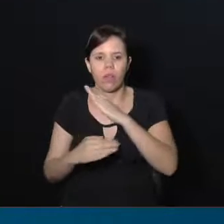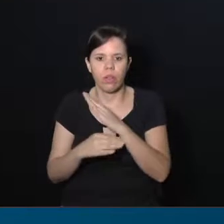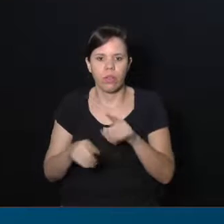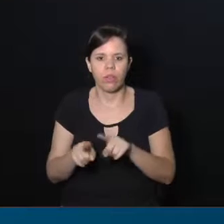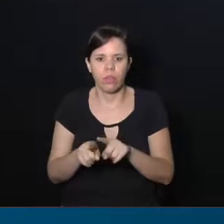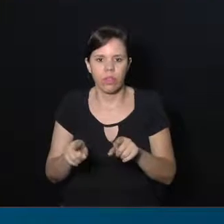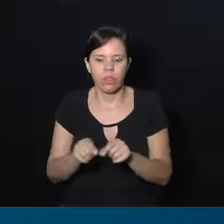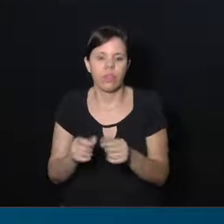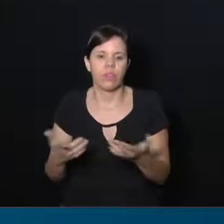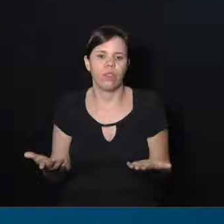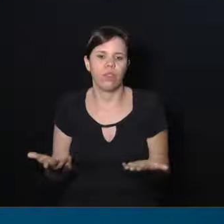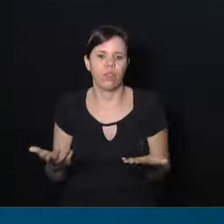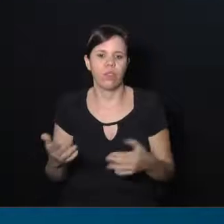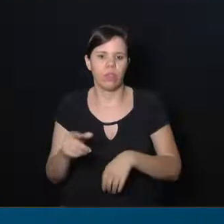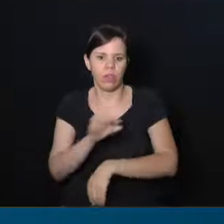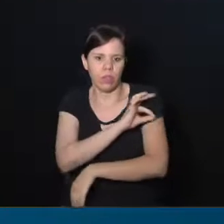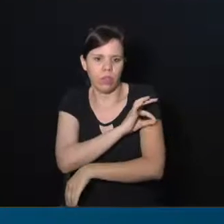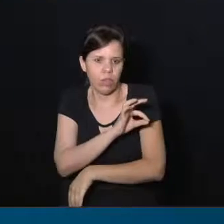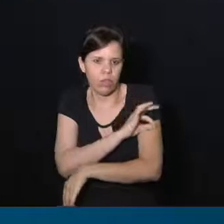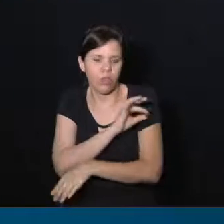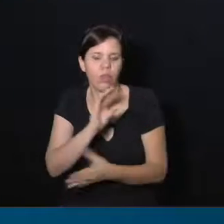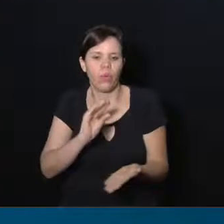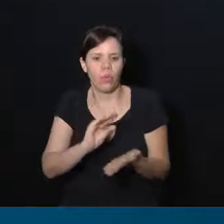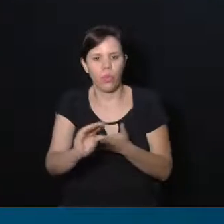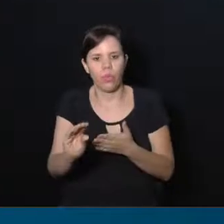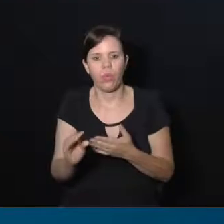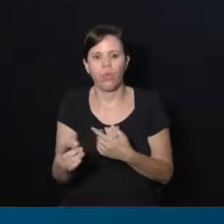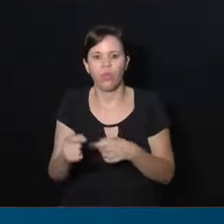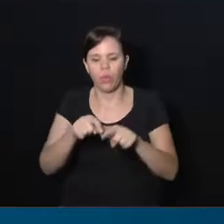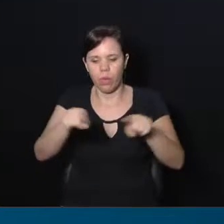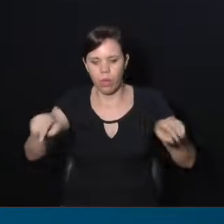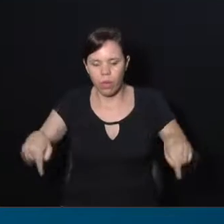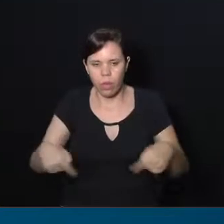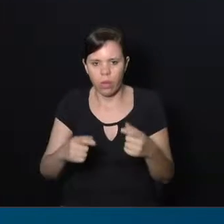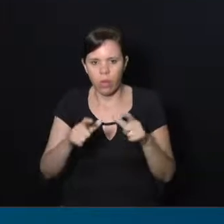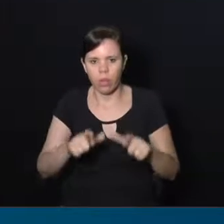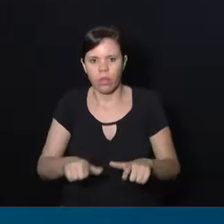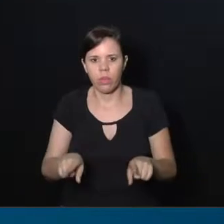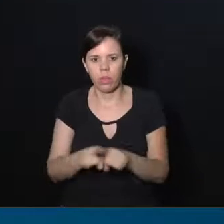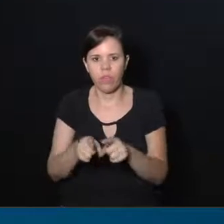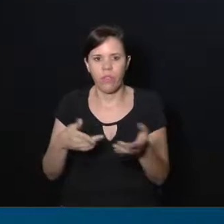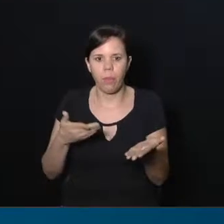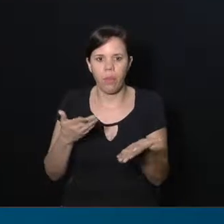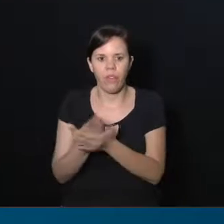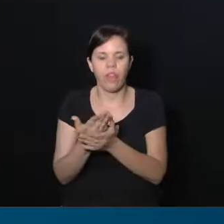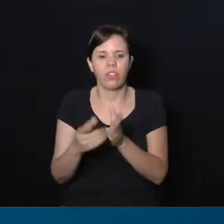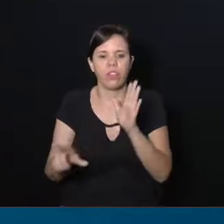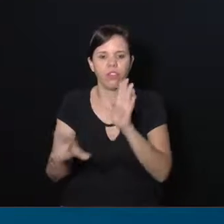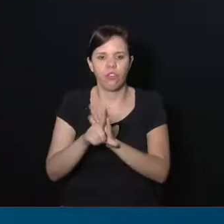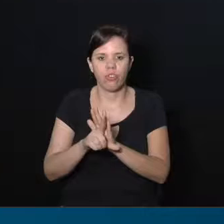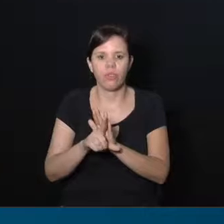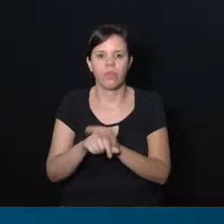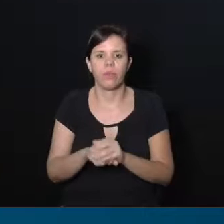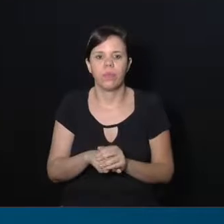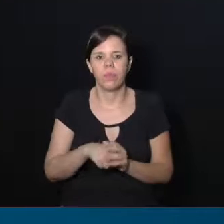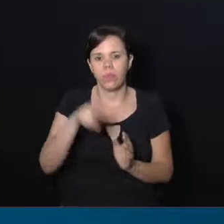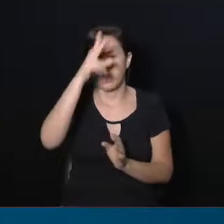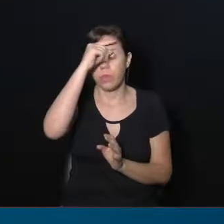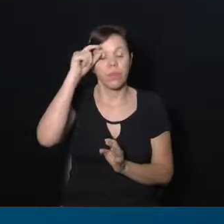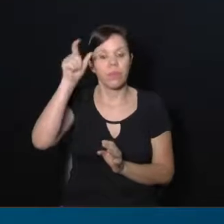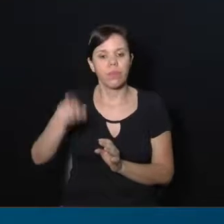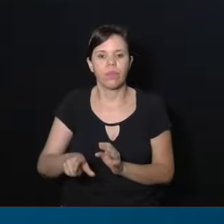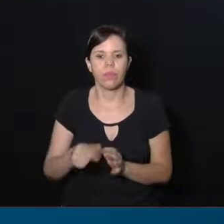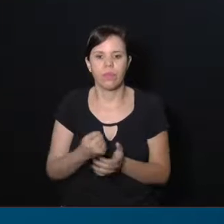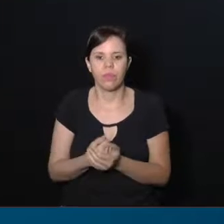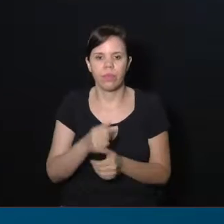por investidura a área remanescente do viário municipal. Também foi aprovado o projeto de lei complementar de autoria do prefeito,